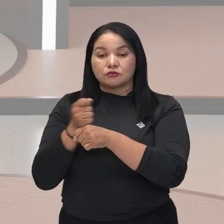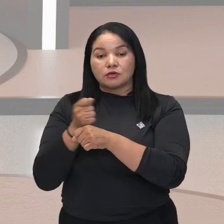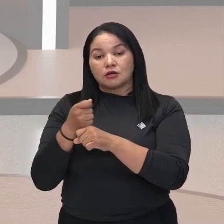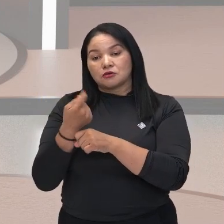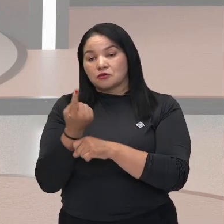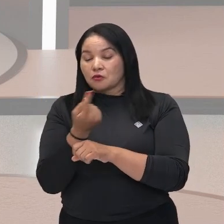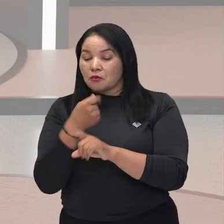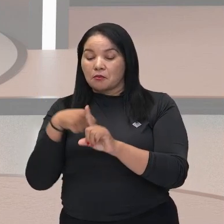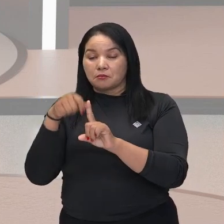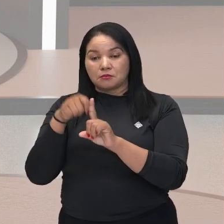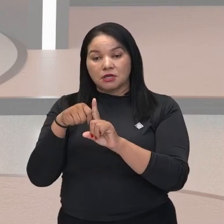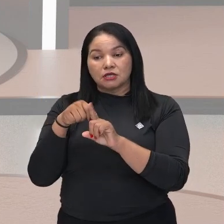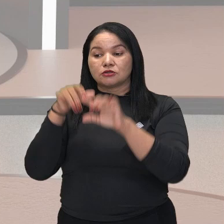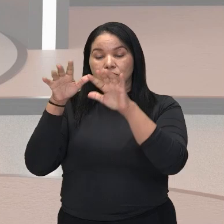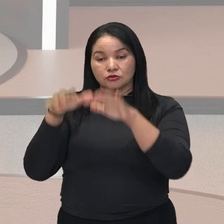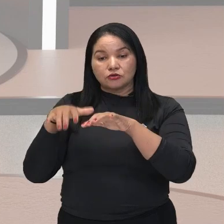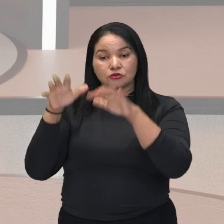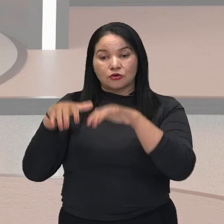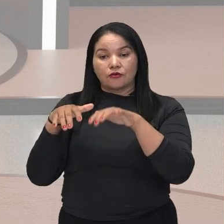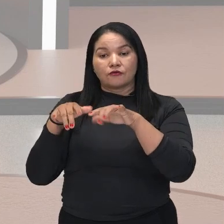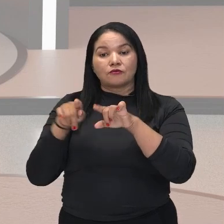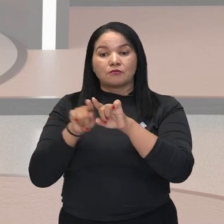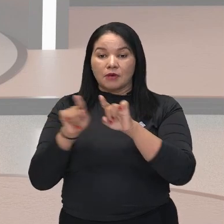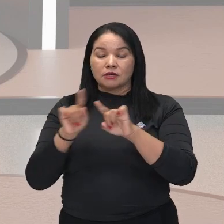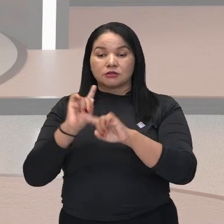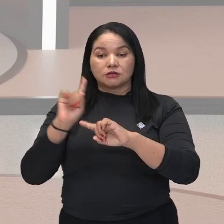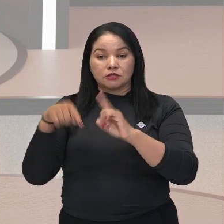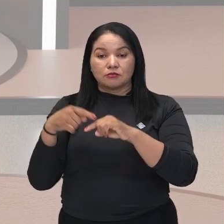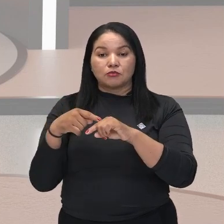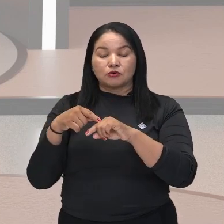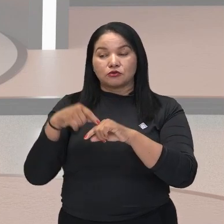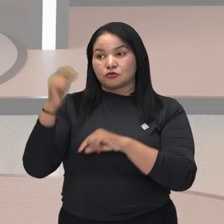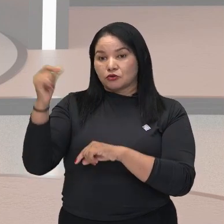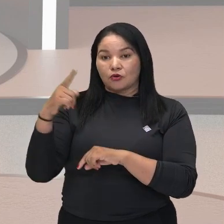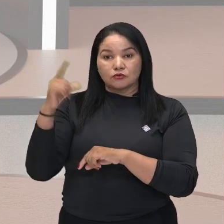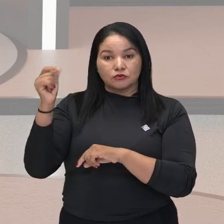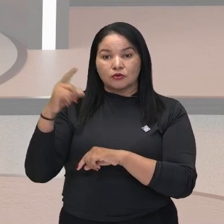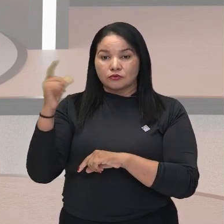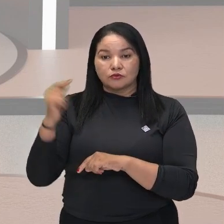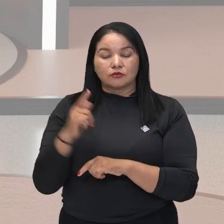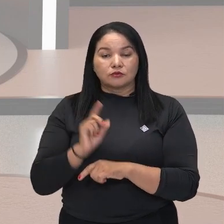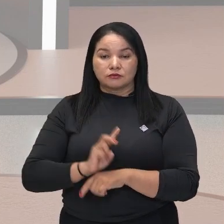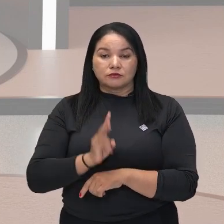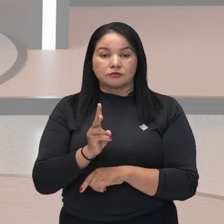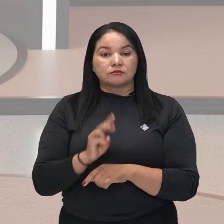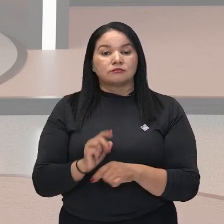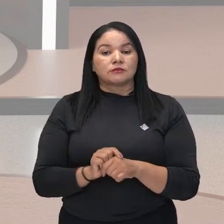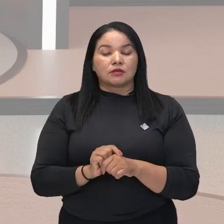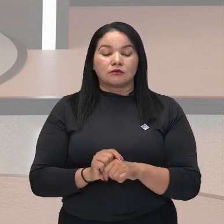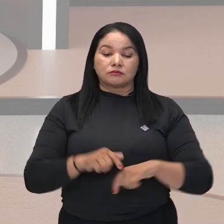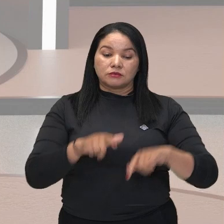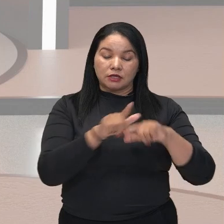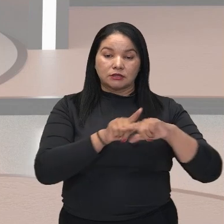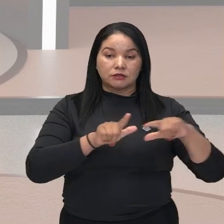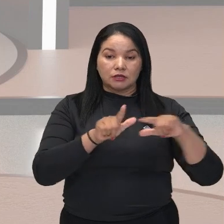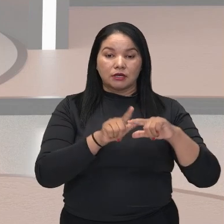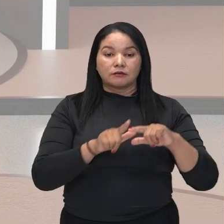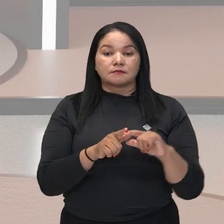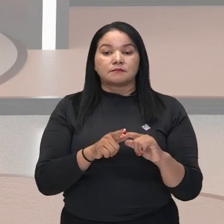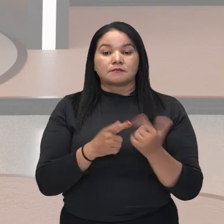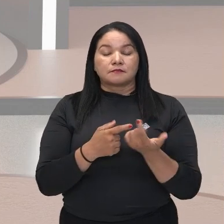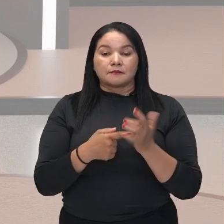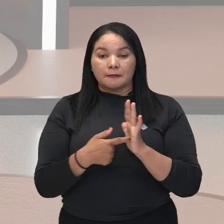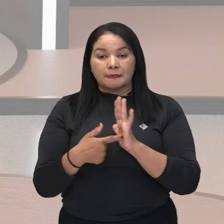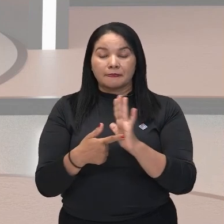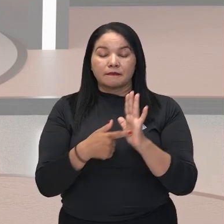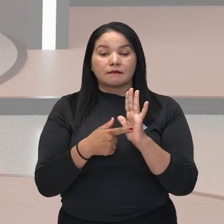mês, normalmente chove, porém depois só sol. Tá? Então os desertos eles vão realmente marcar presença no Oriente